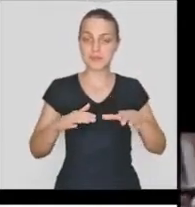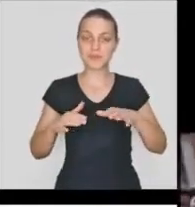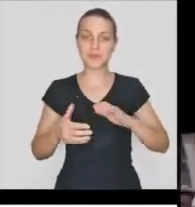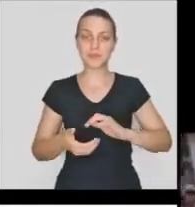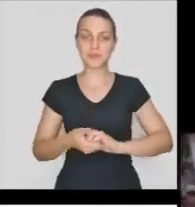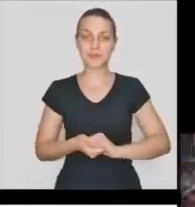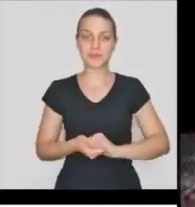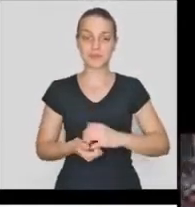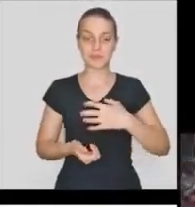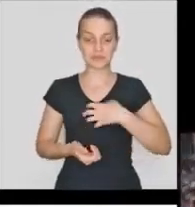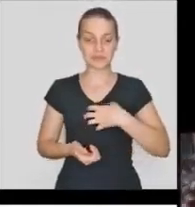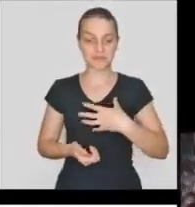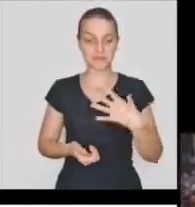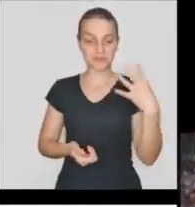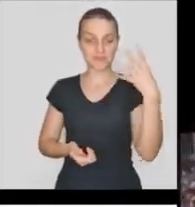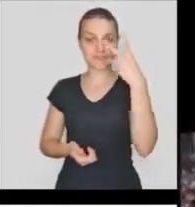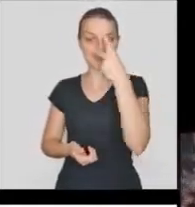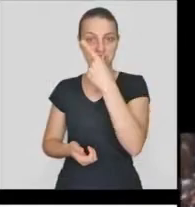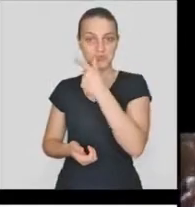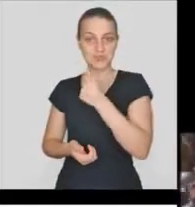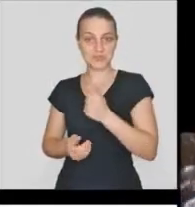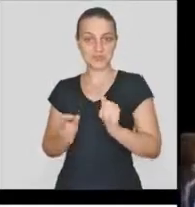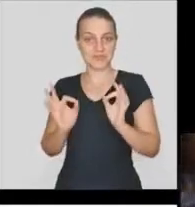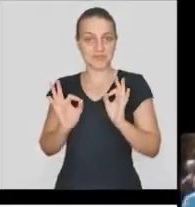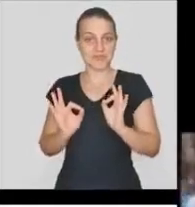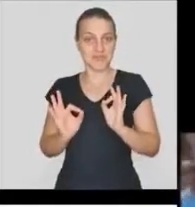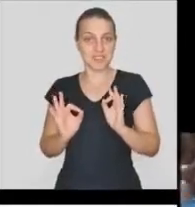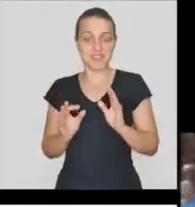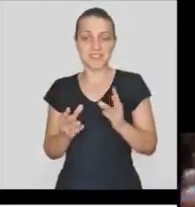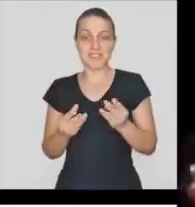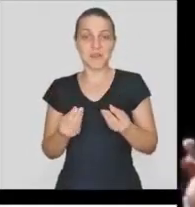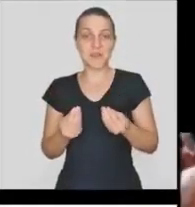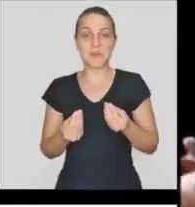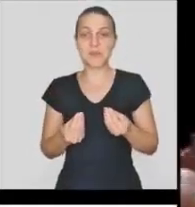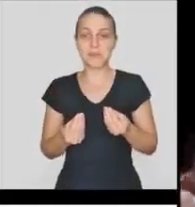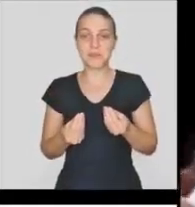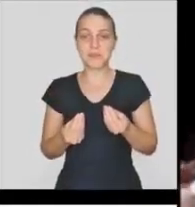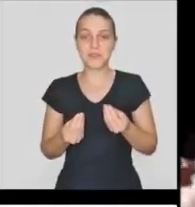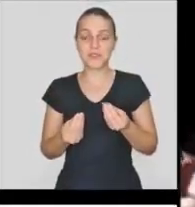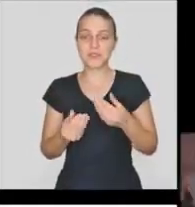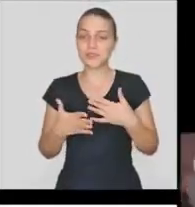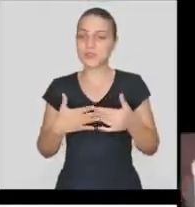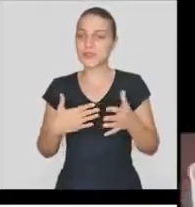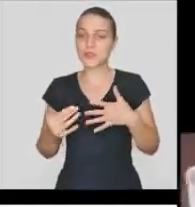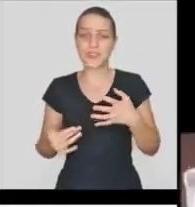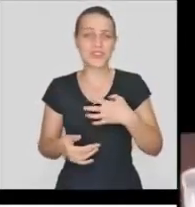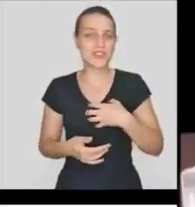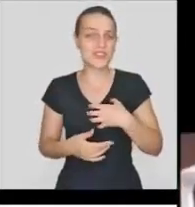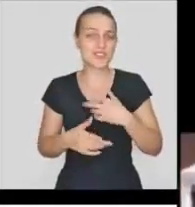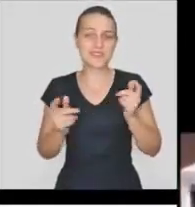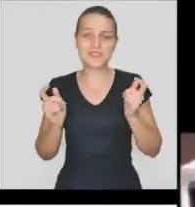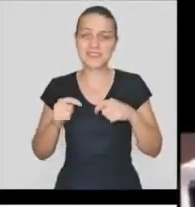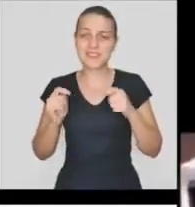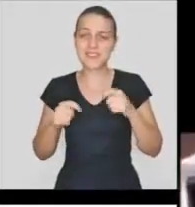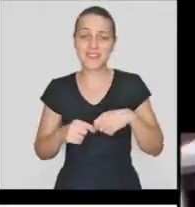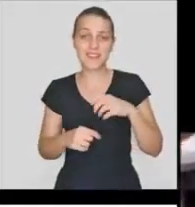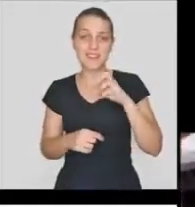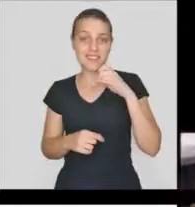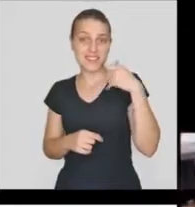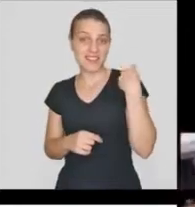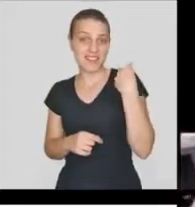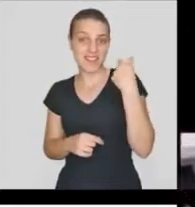e elegante, não é? Não importando de que forma seja, ainda que você tenha 90 anos de